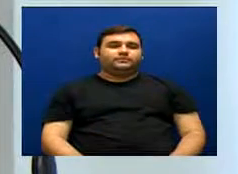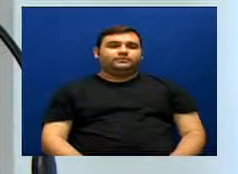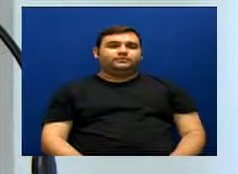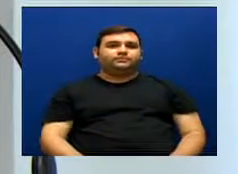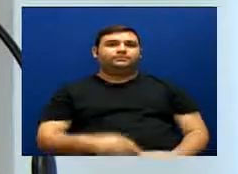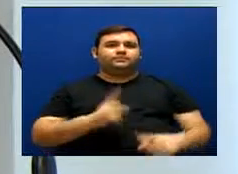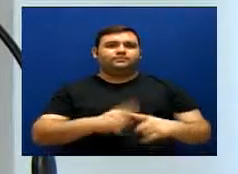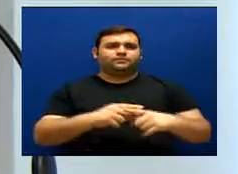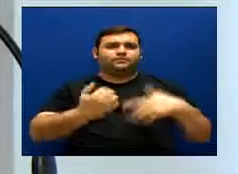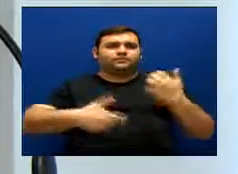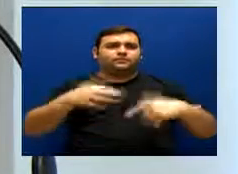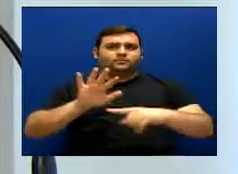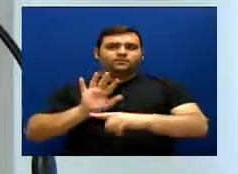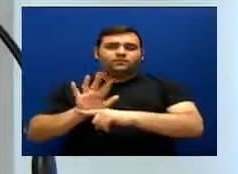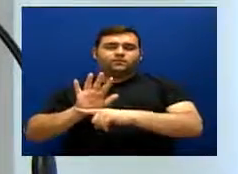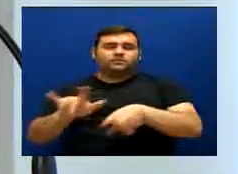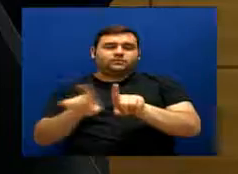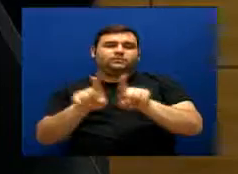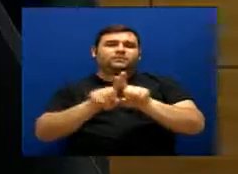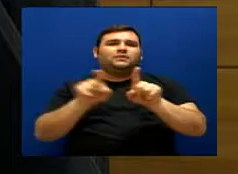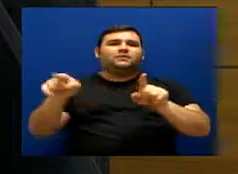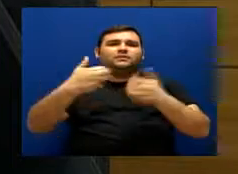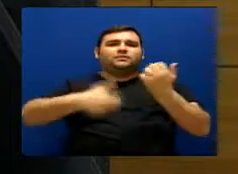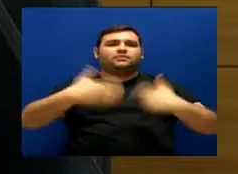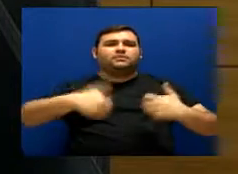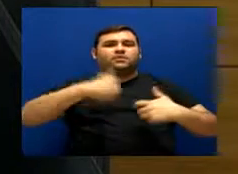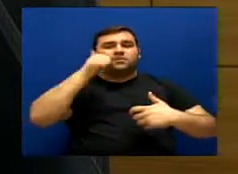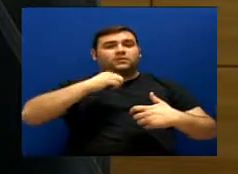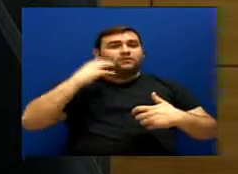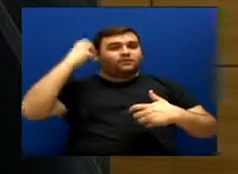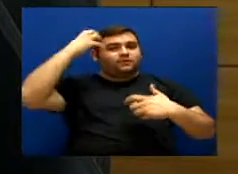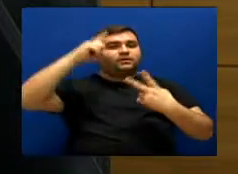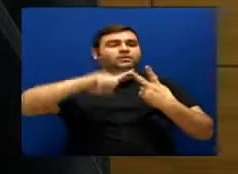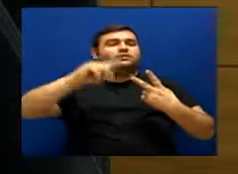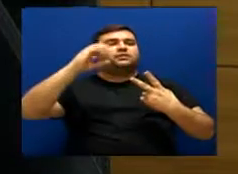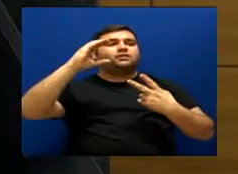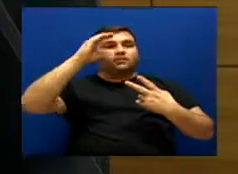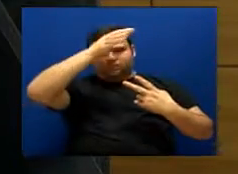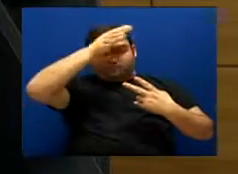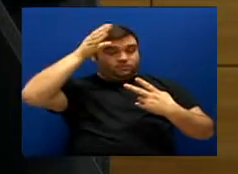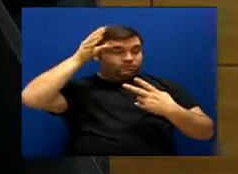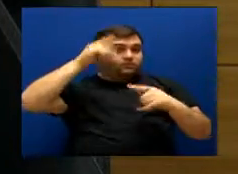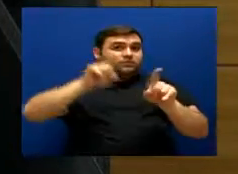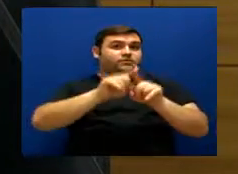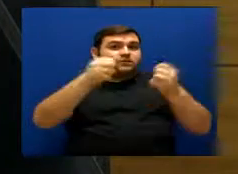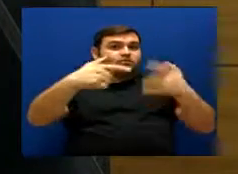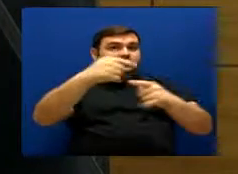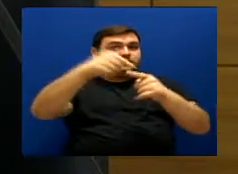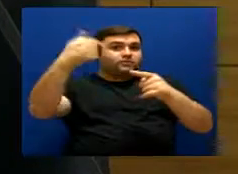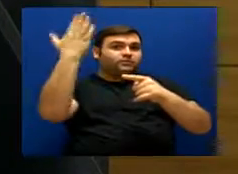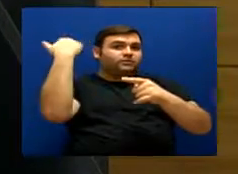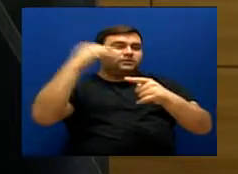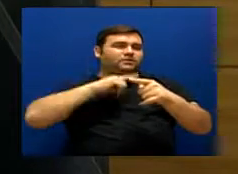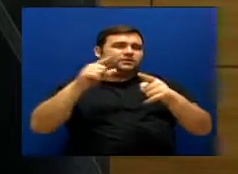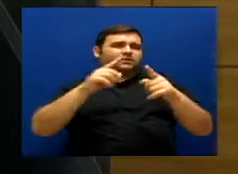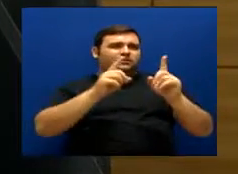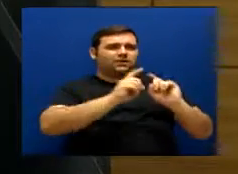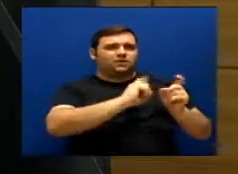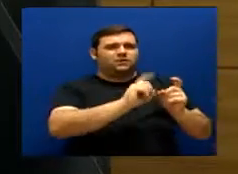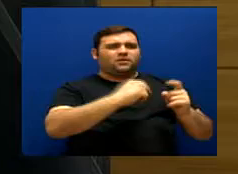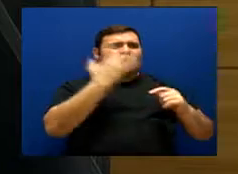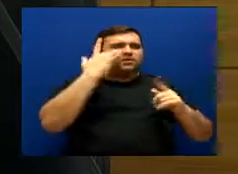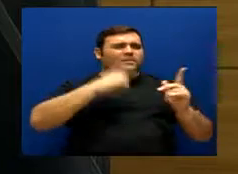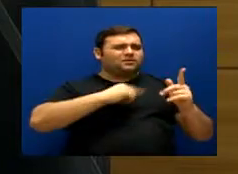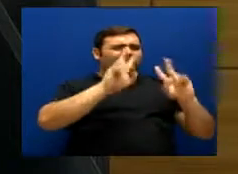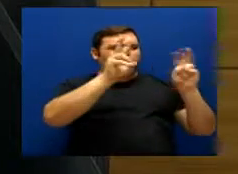Não, só para comentar, para contribuir com Vossa Excelência, a senhora falando, a vereadora Fernanda, a vereadora Cíntia, eu até falei semana passada, teve uma reunião, era